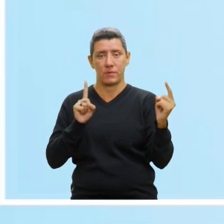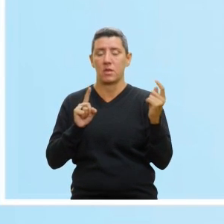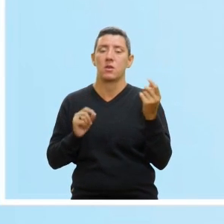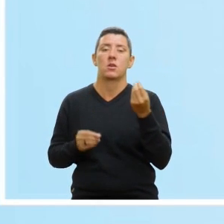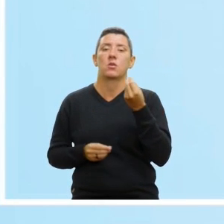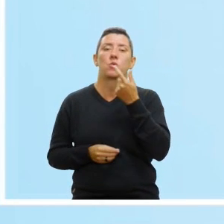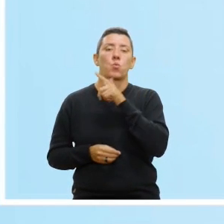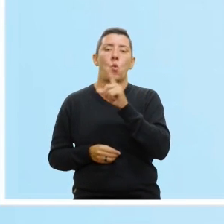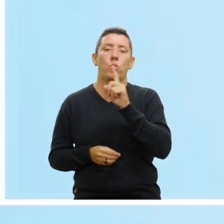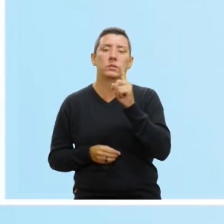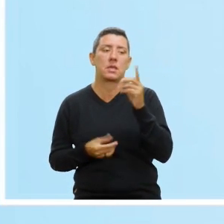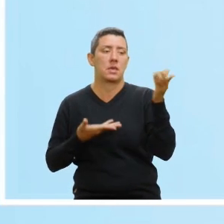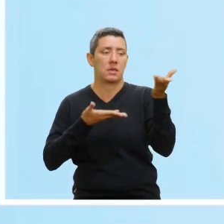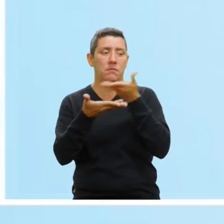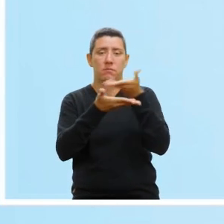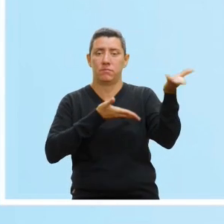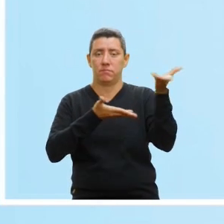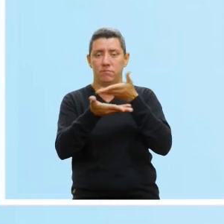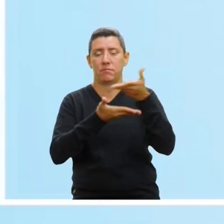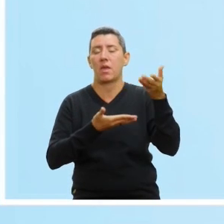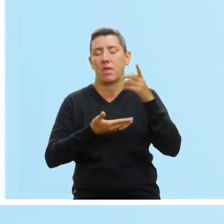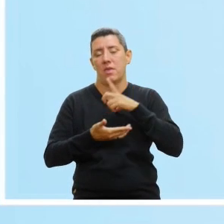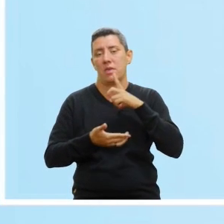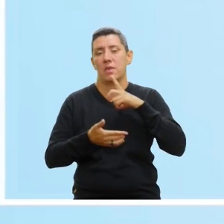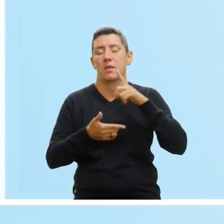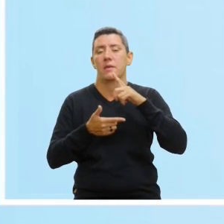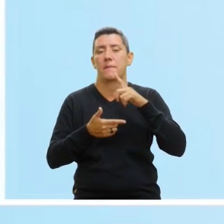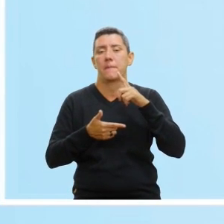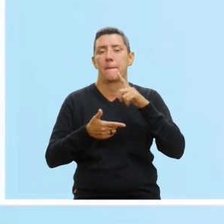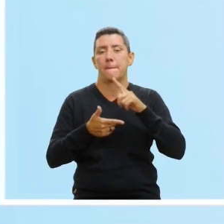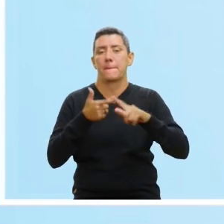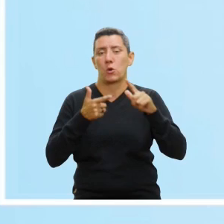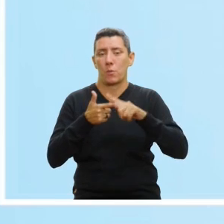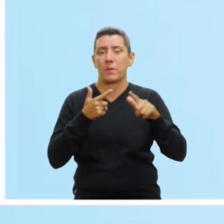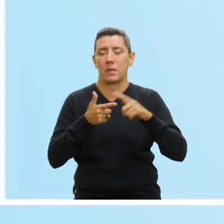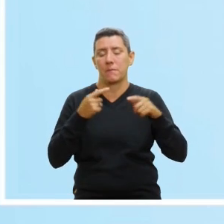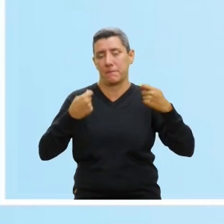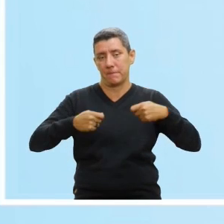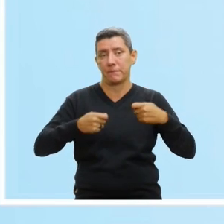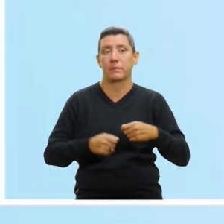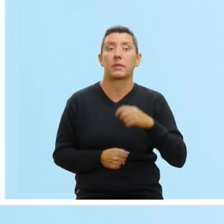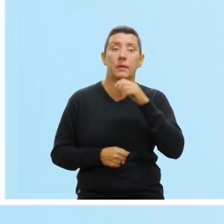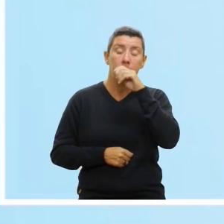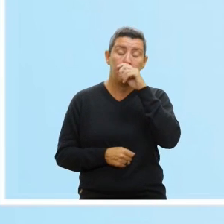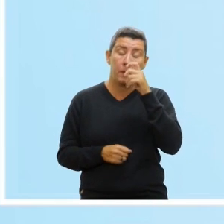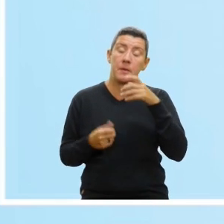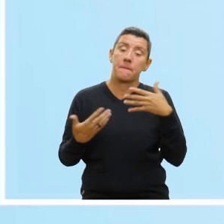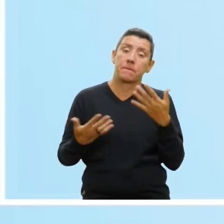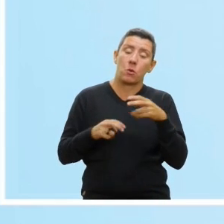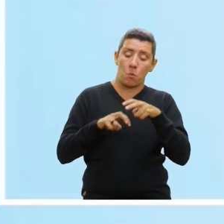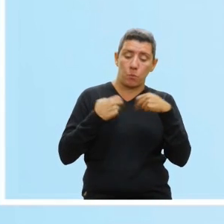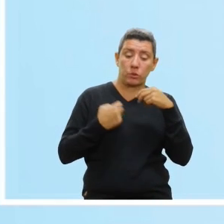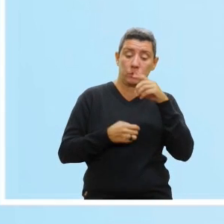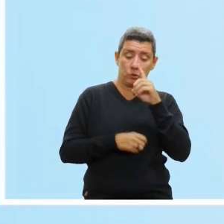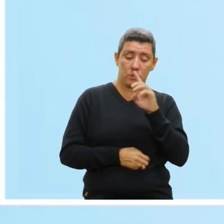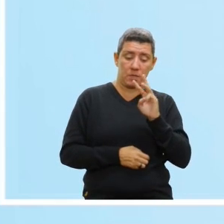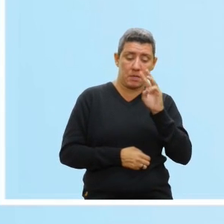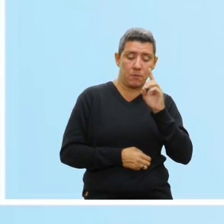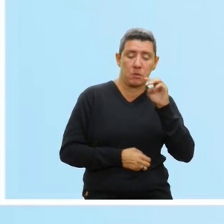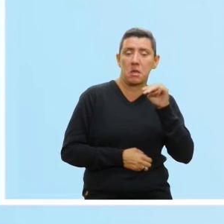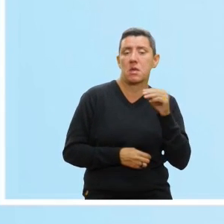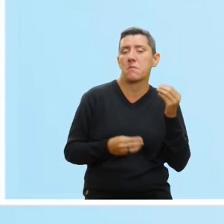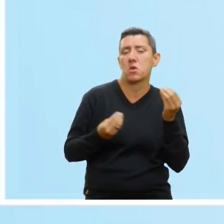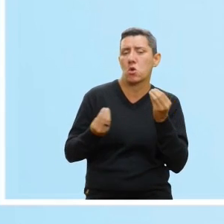recuperado direto, sem nenhum tipo de amplificação no meio. Então, o que é feito em sistemas DWDM? O sinal